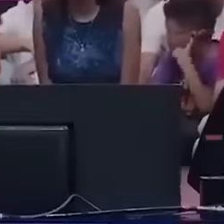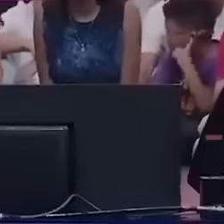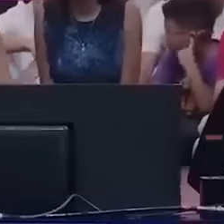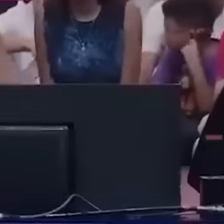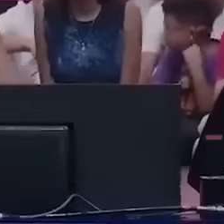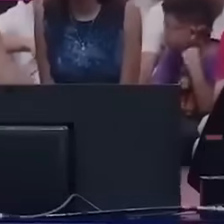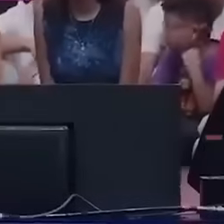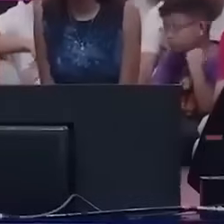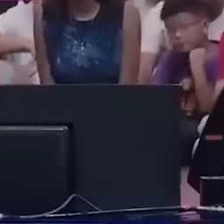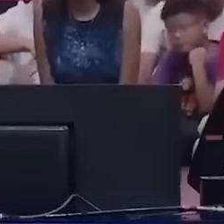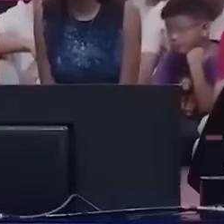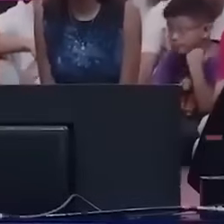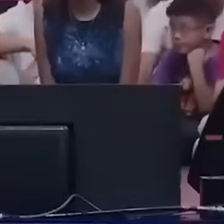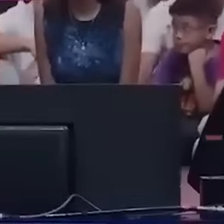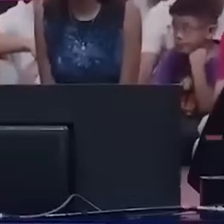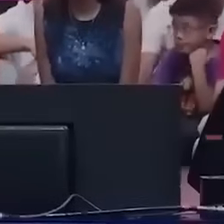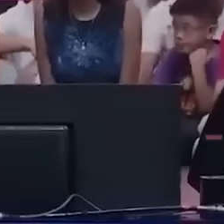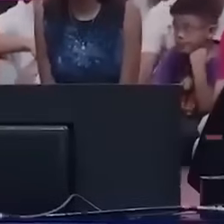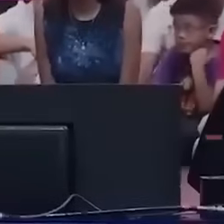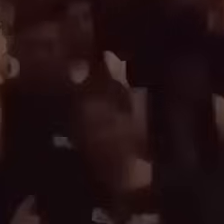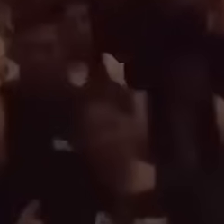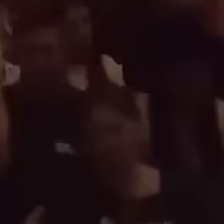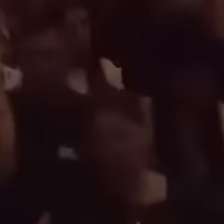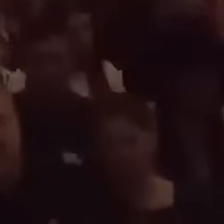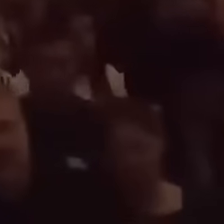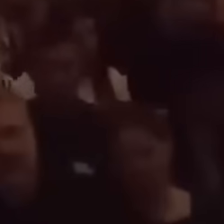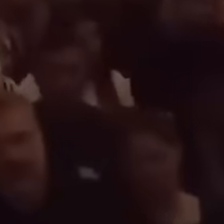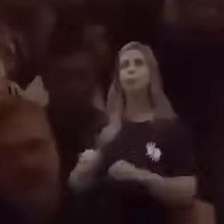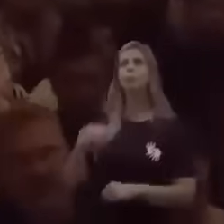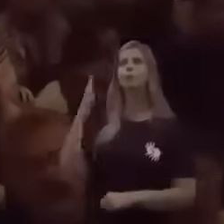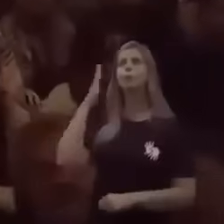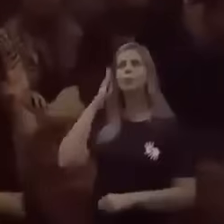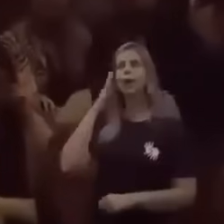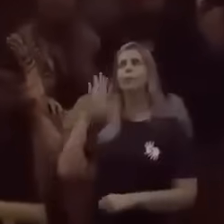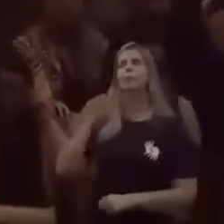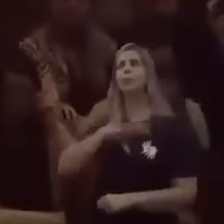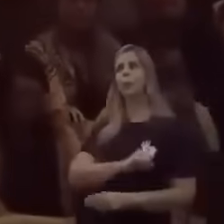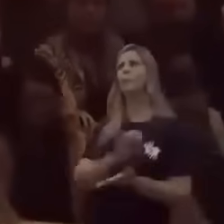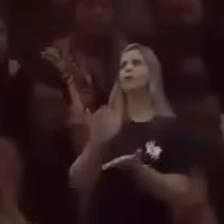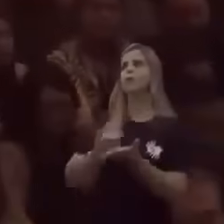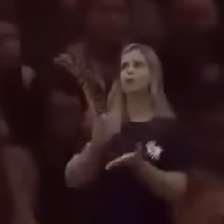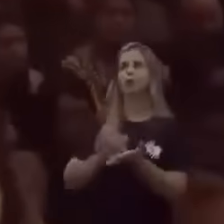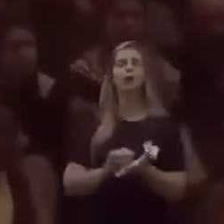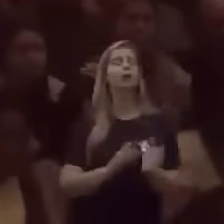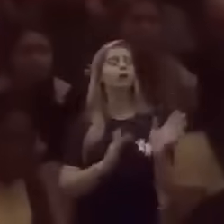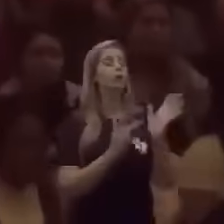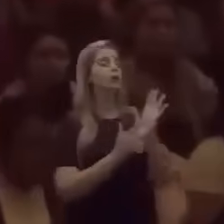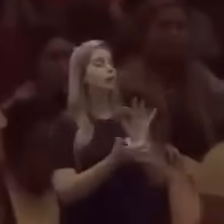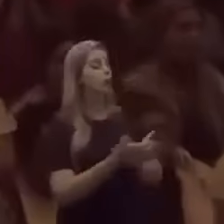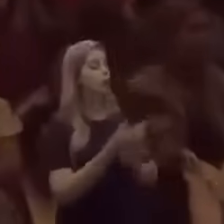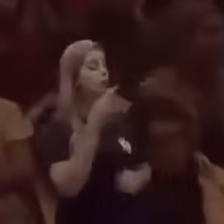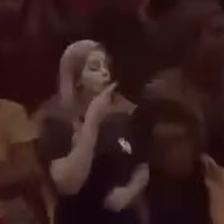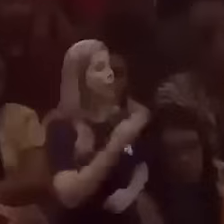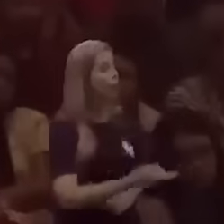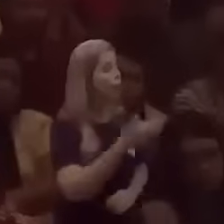tu sabes todas as coisas, tu sabes que eu te amo. Jesus lhe disse: apascenta as minhas